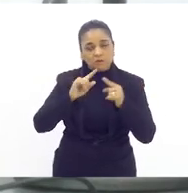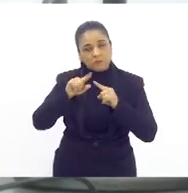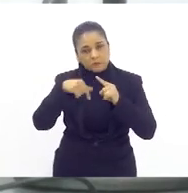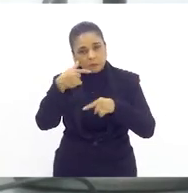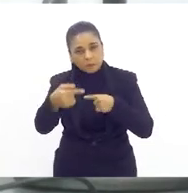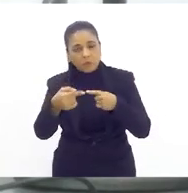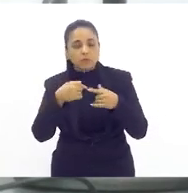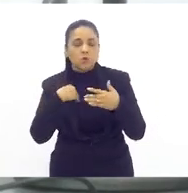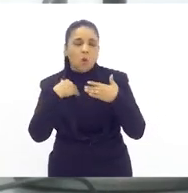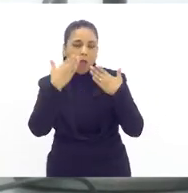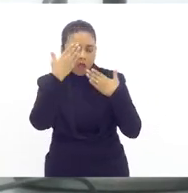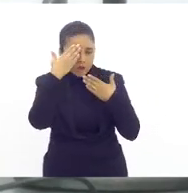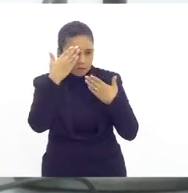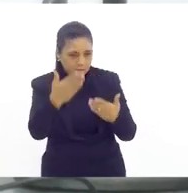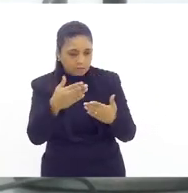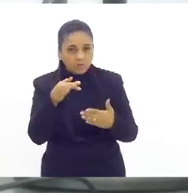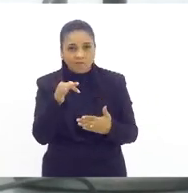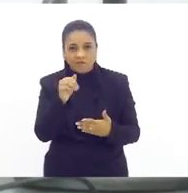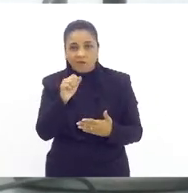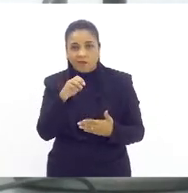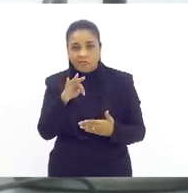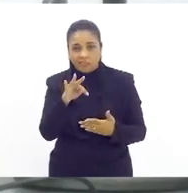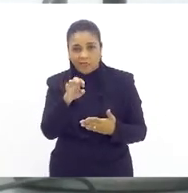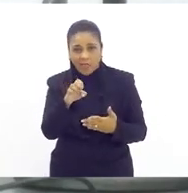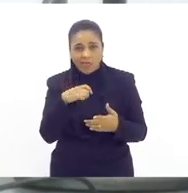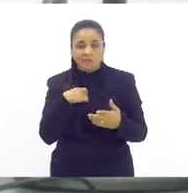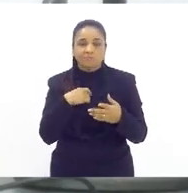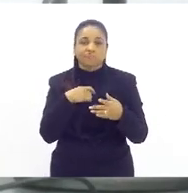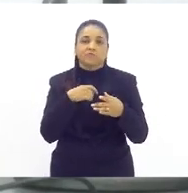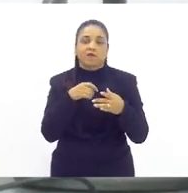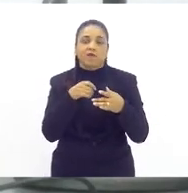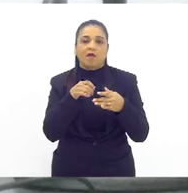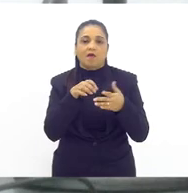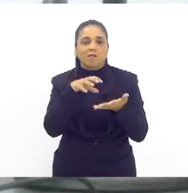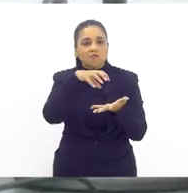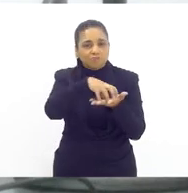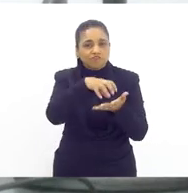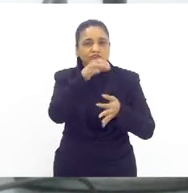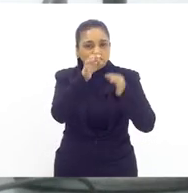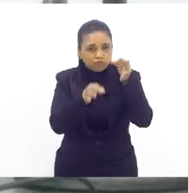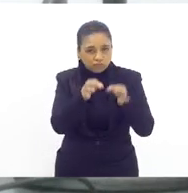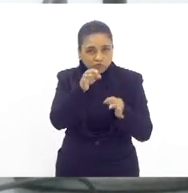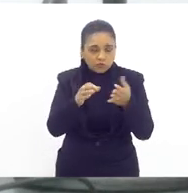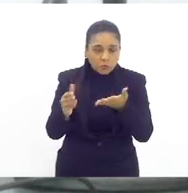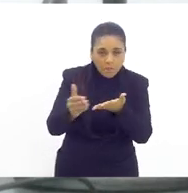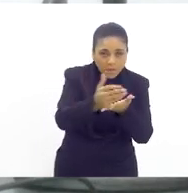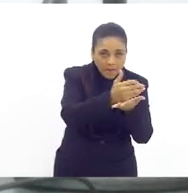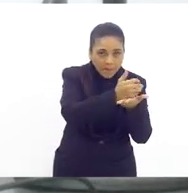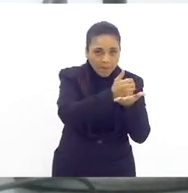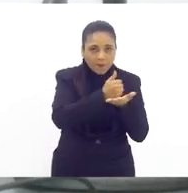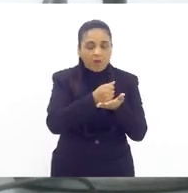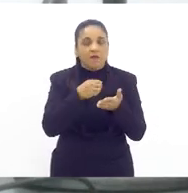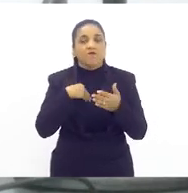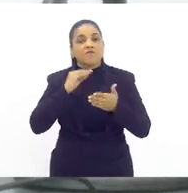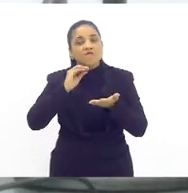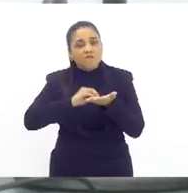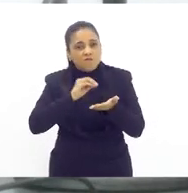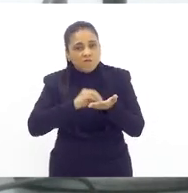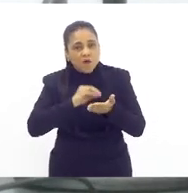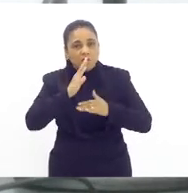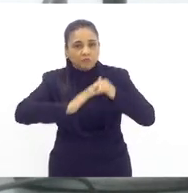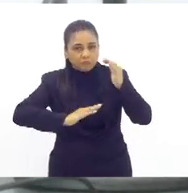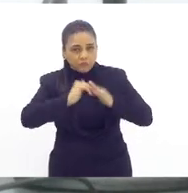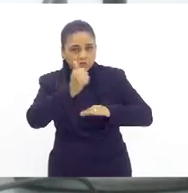e aí agradeço né A equipe da Faetec Assessoria Jurídica por ter conseguido compilar esses dados a carências de de